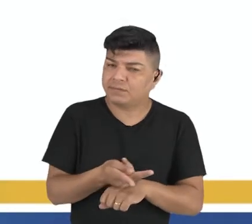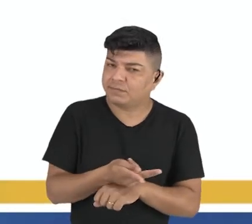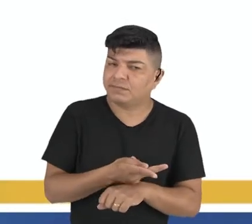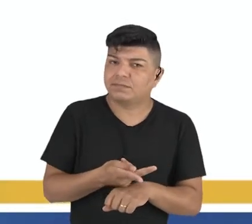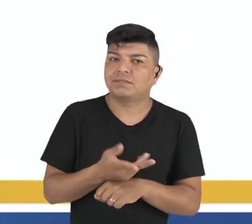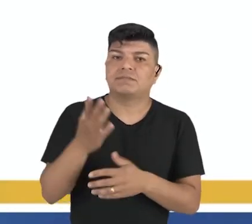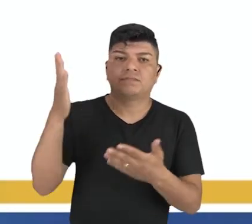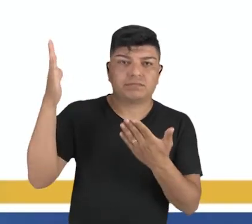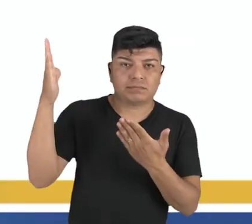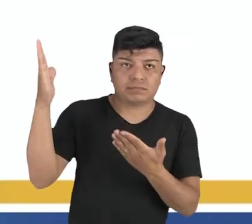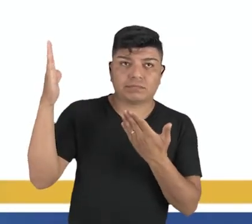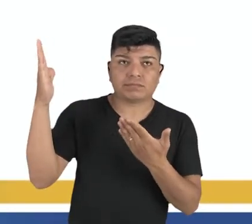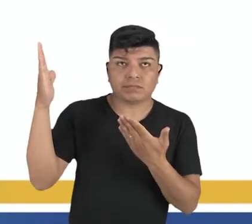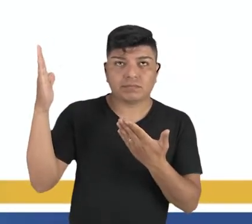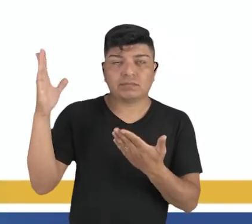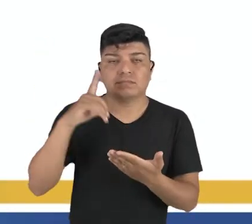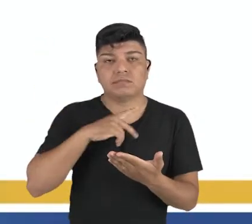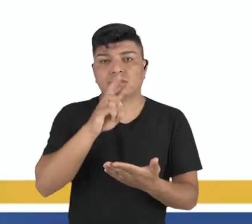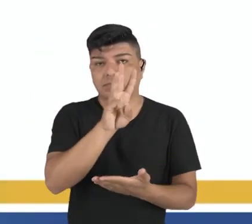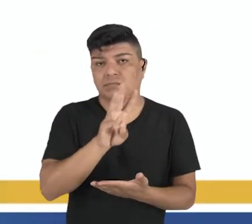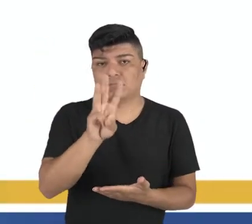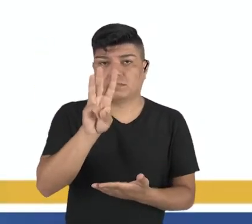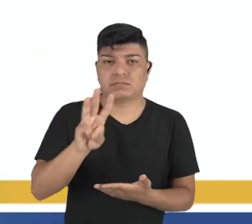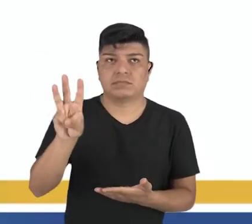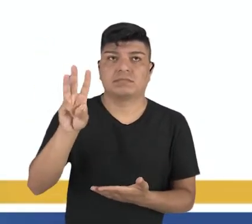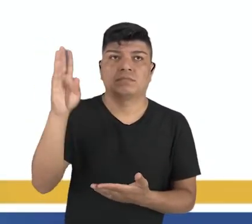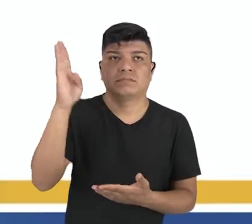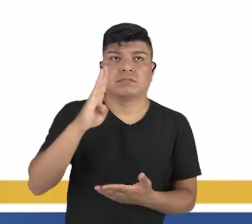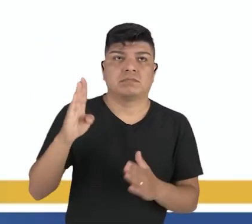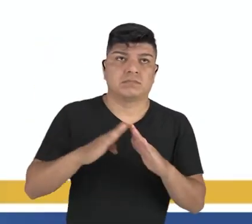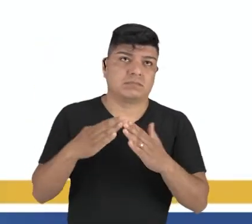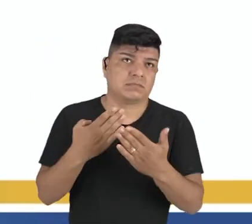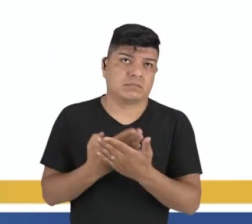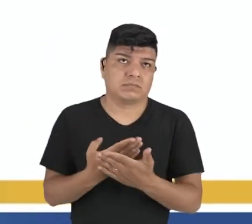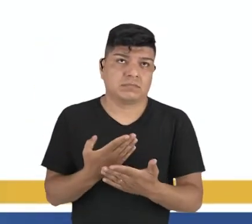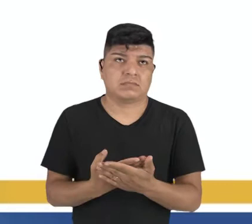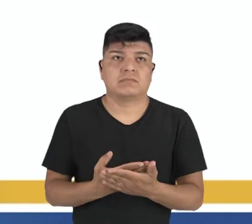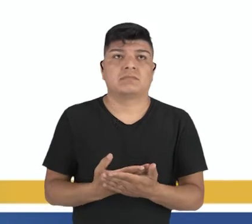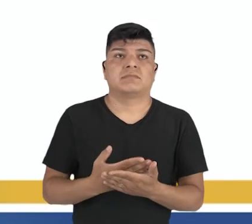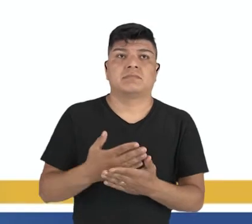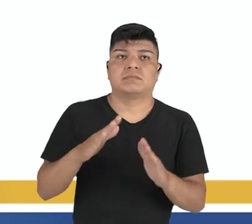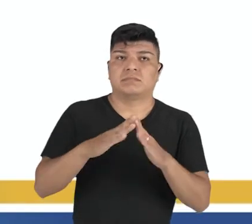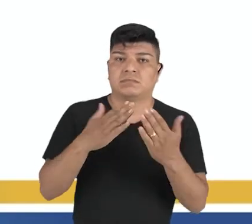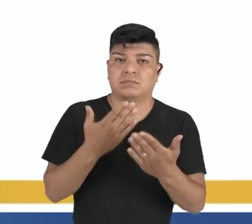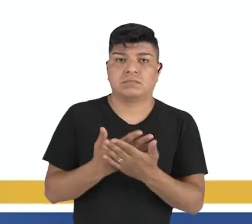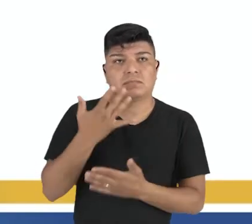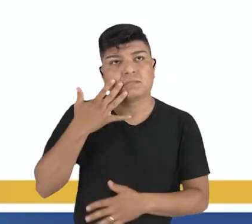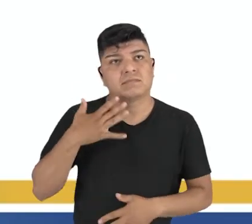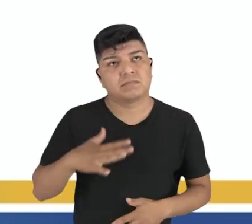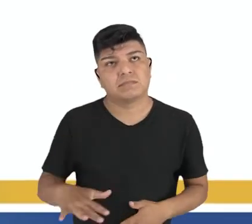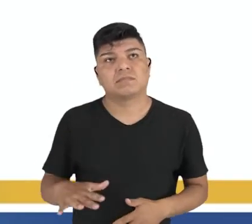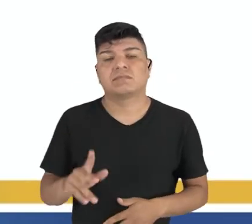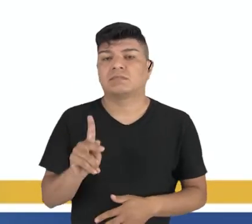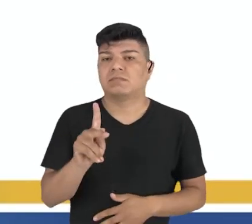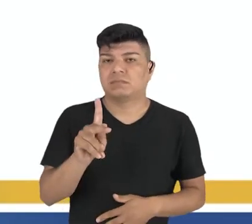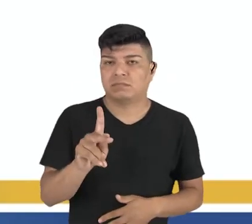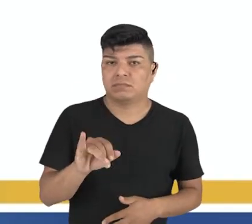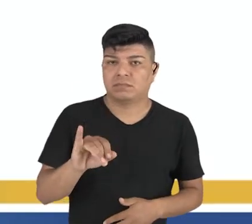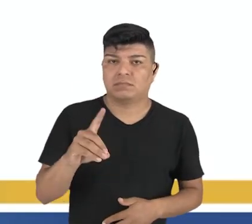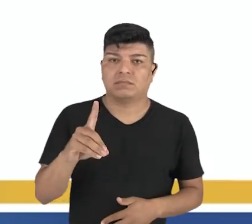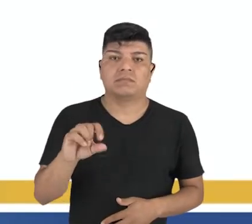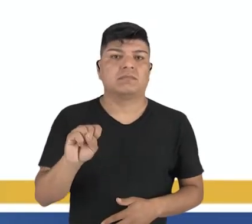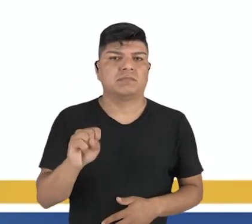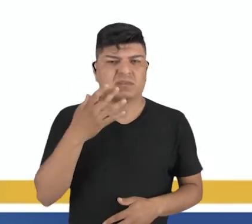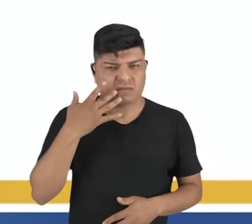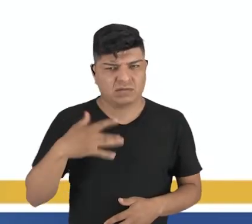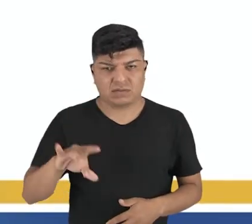Tá aí, ó. Tem alguns sites, como Brasil Escola, Escola Kids. Aí você, mas Escola Kids é para criança. Não é bem